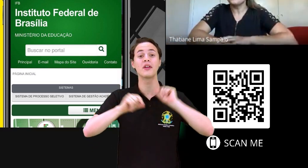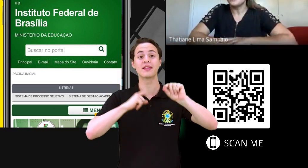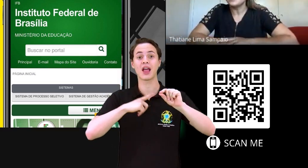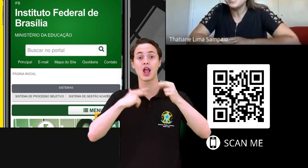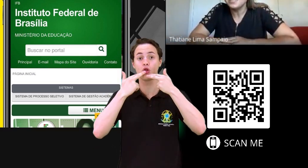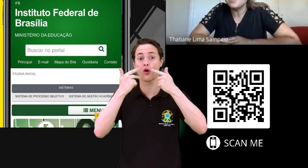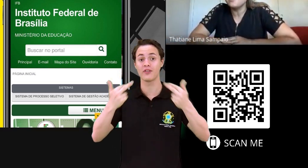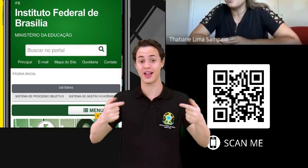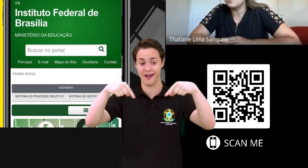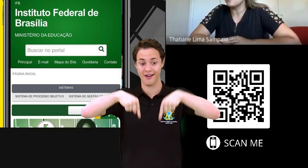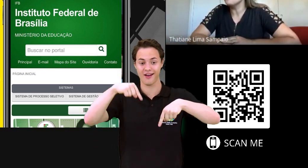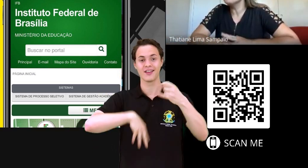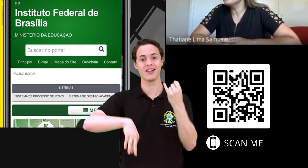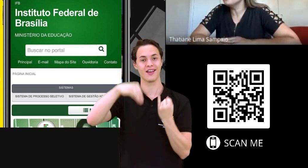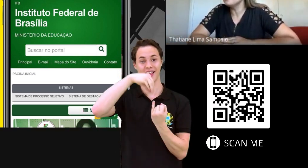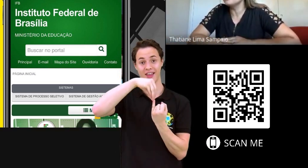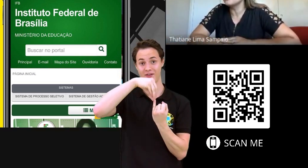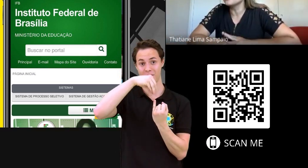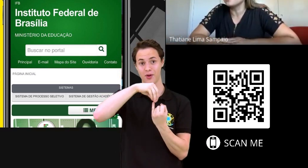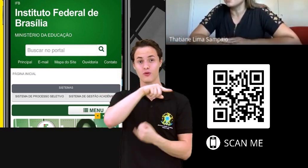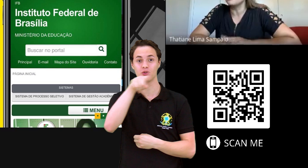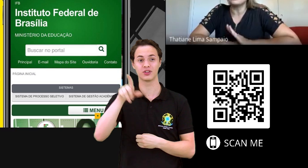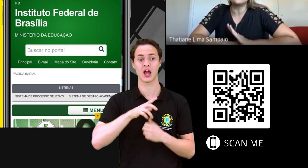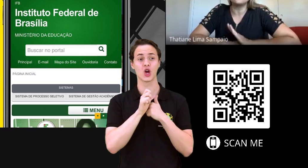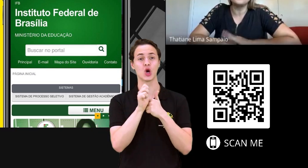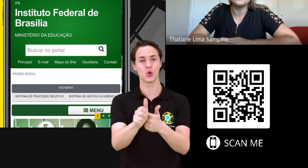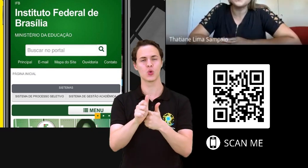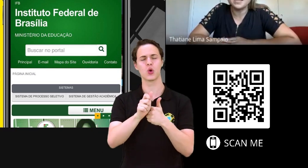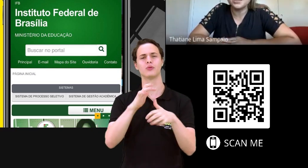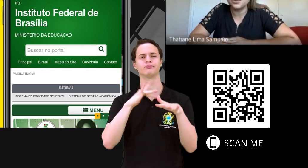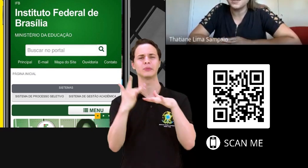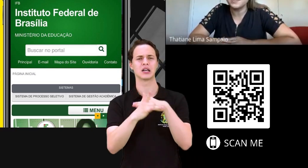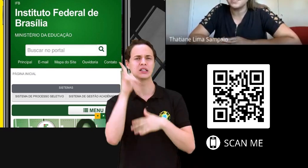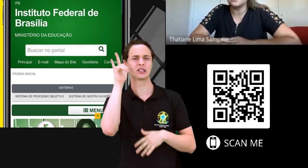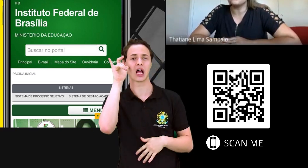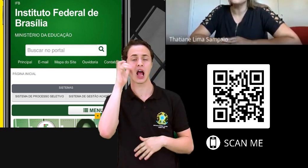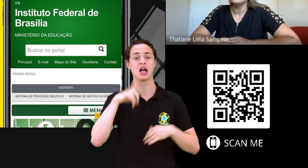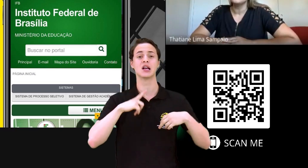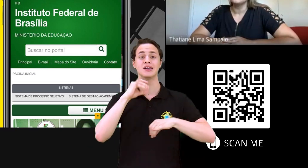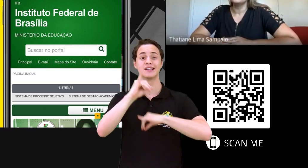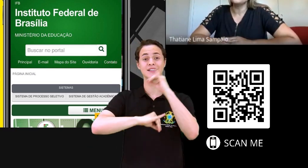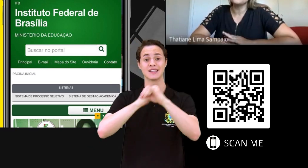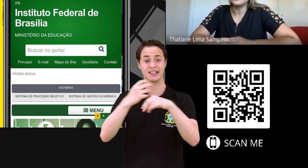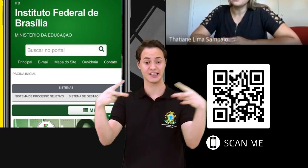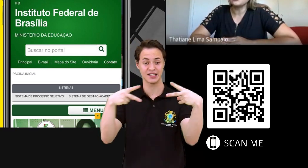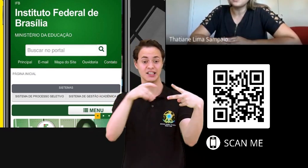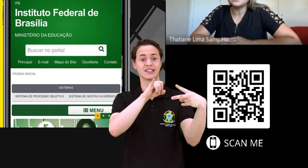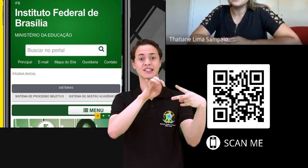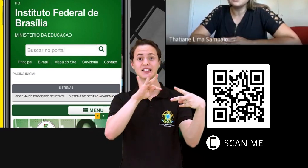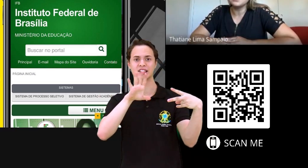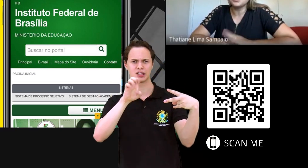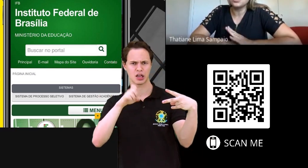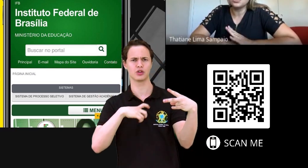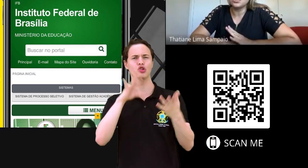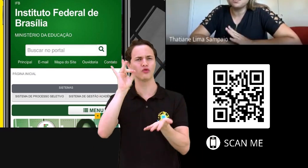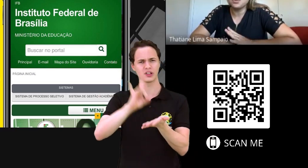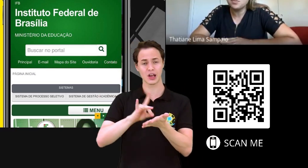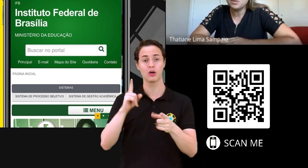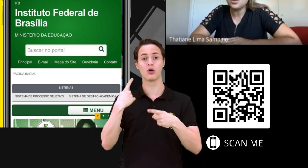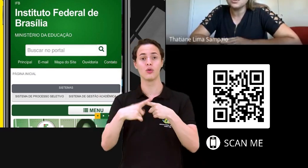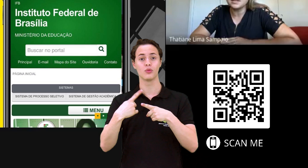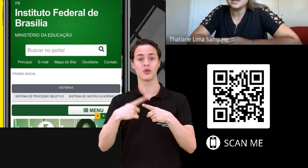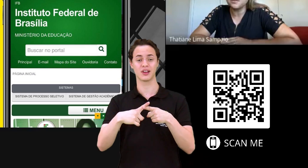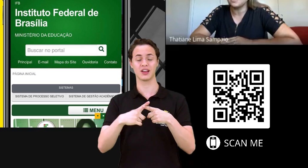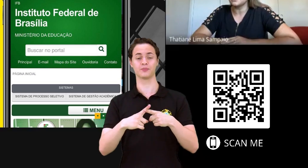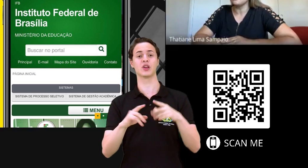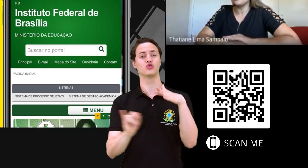Federal de Brasília, acompanhe a rede social, acompanhe o site oficial. O Instituto Federal de Brasília é um instituto público